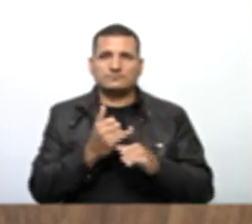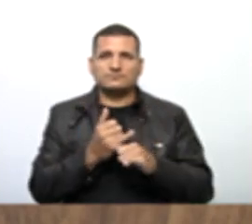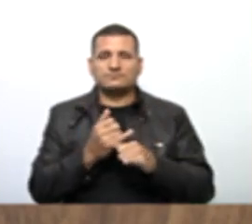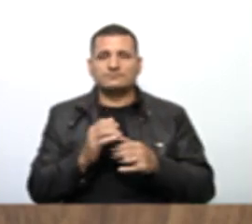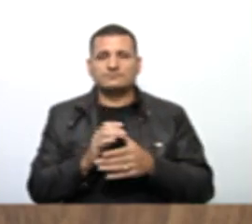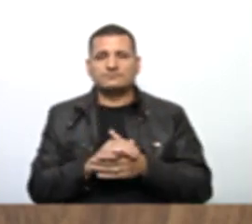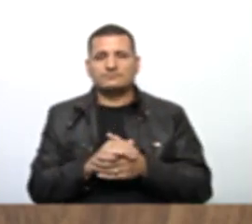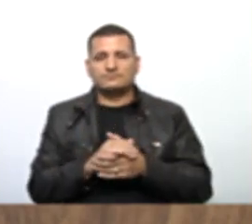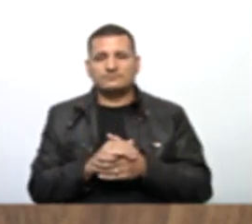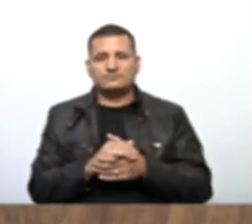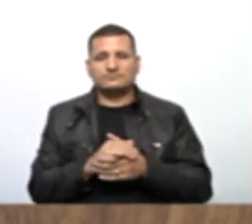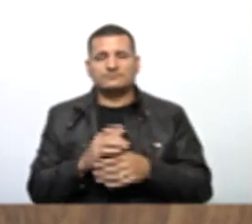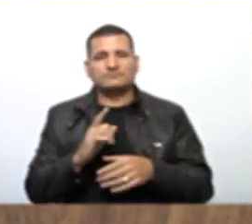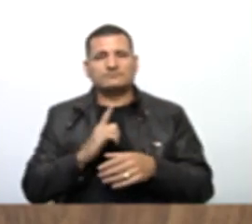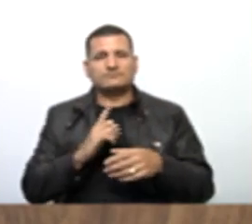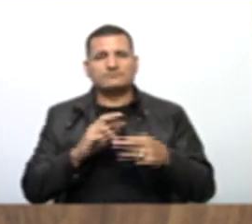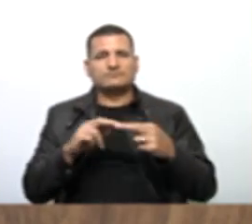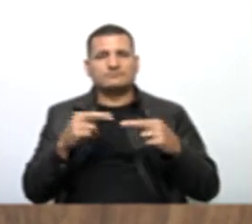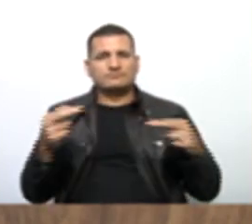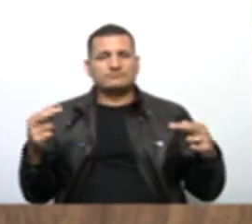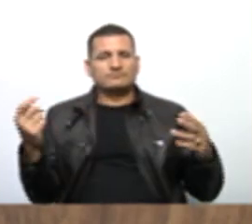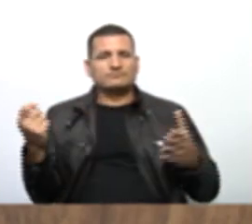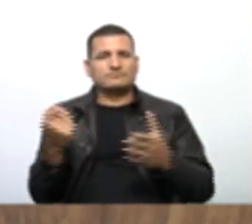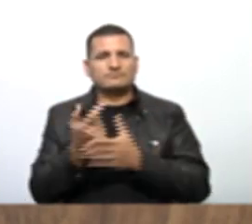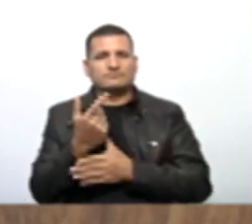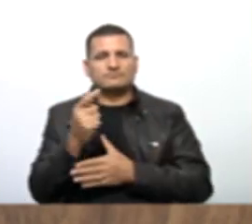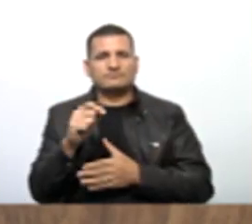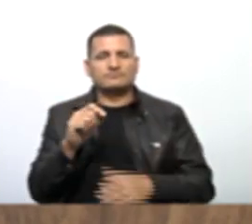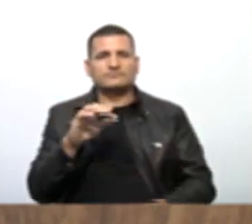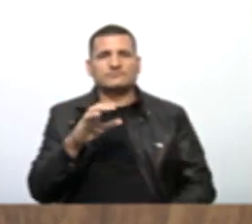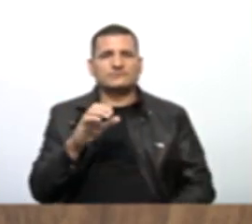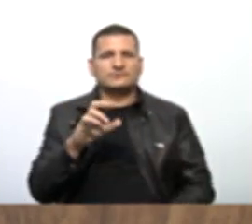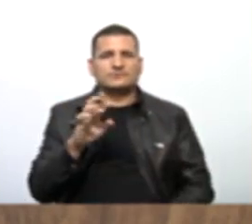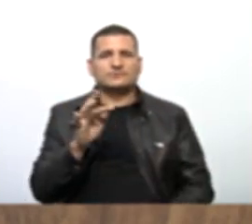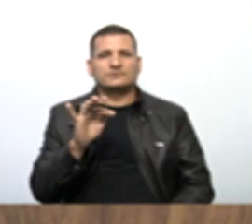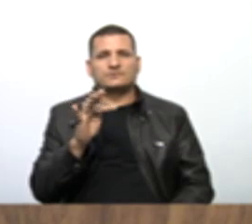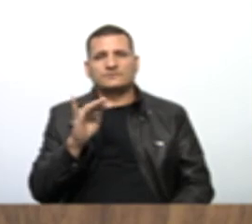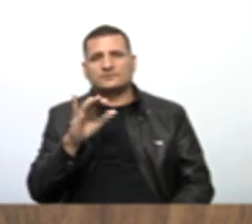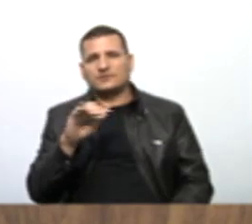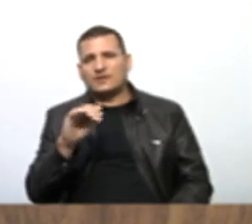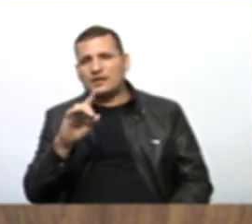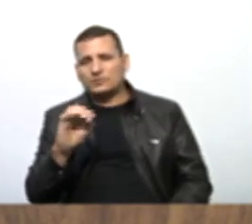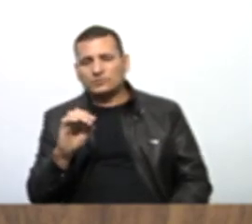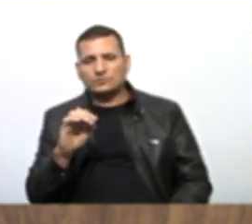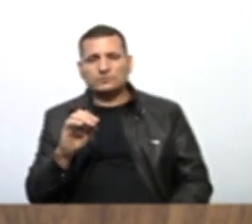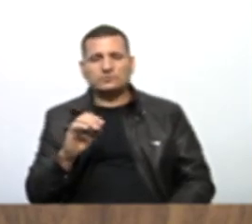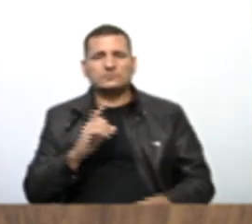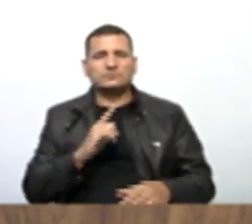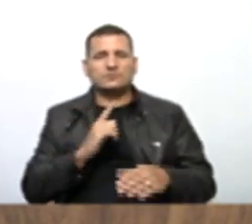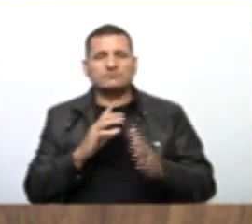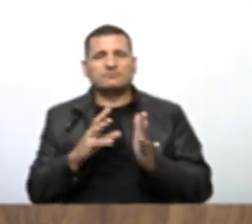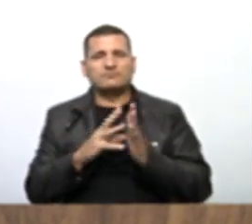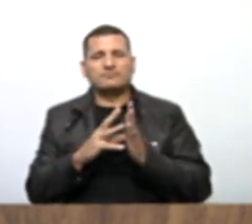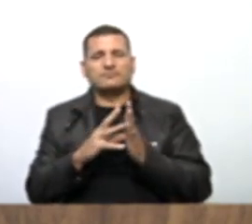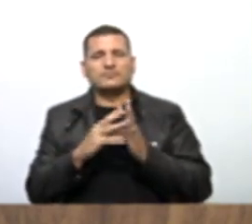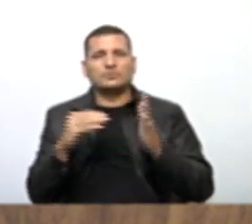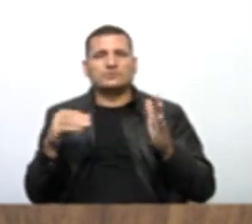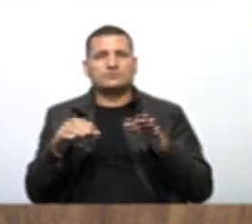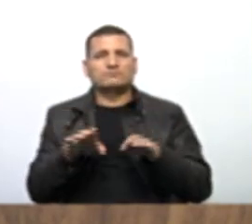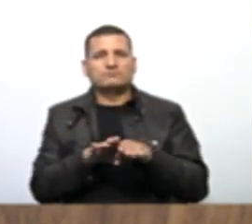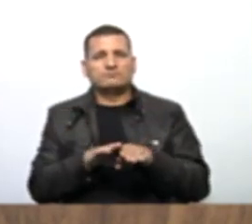existem cabos que a gente compra que a gente chama de cabos certificados é aquele que já sai de fábrica com o padrão zinho bakanas